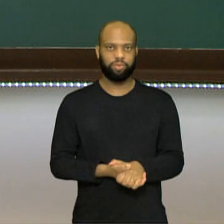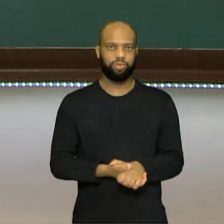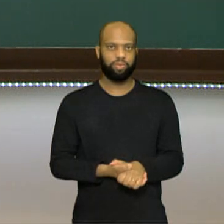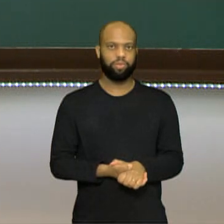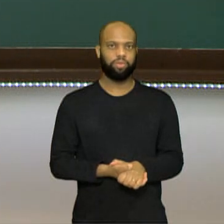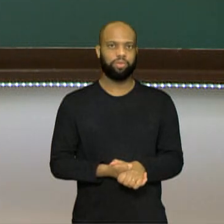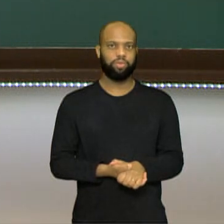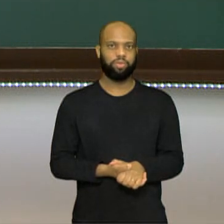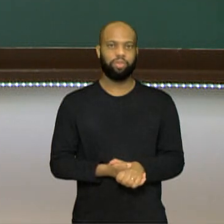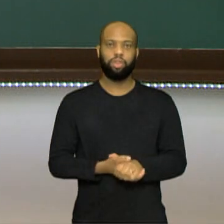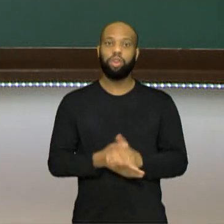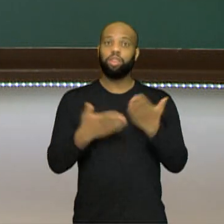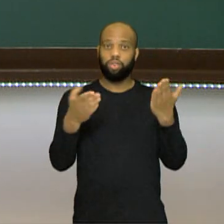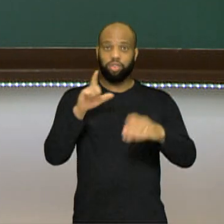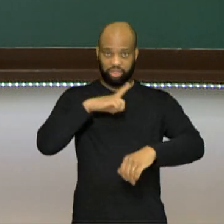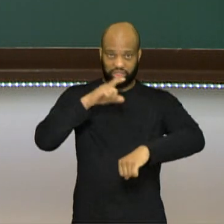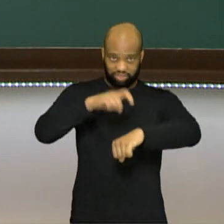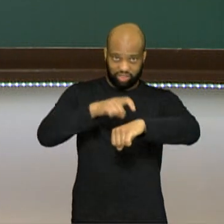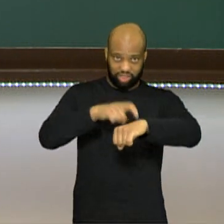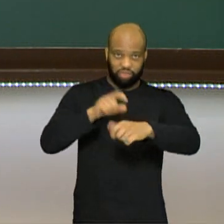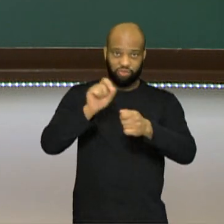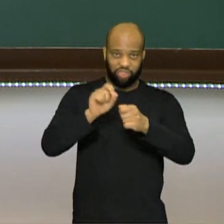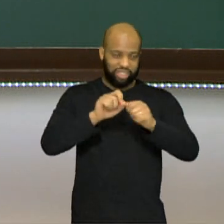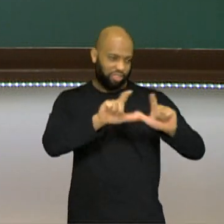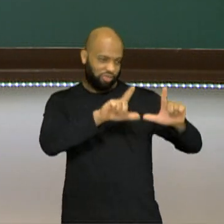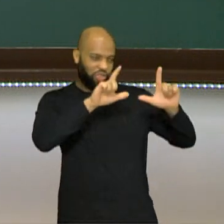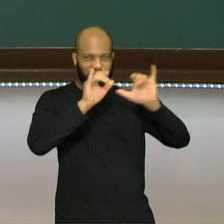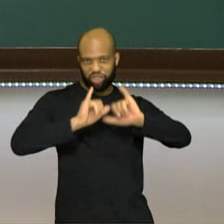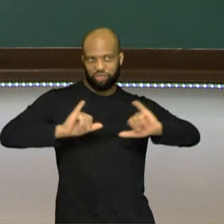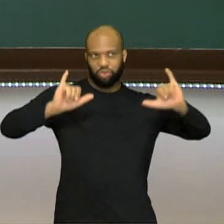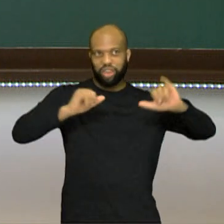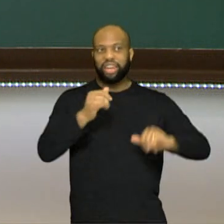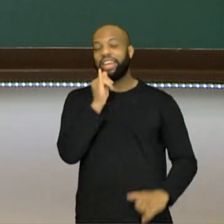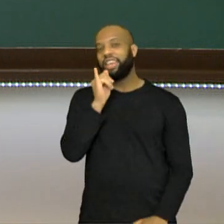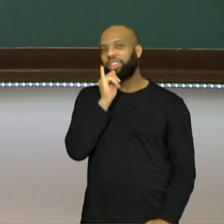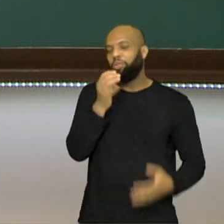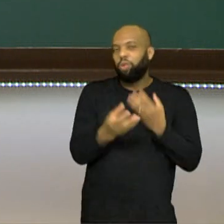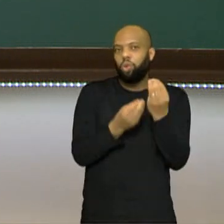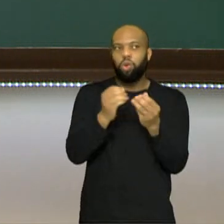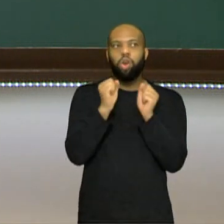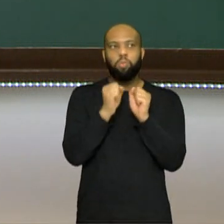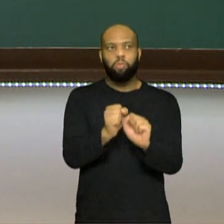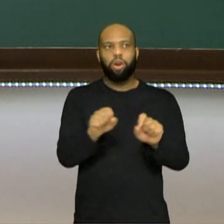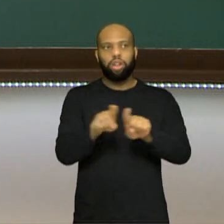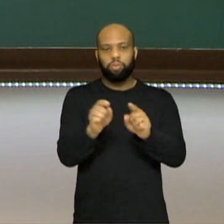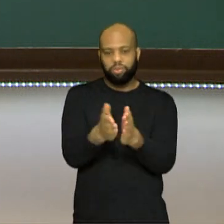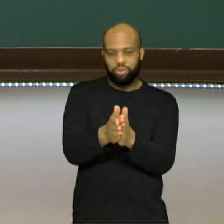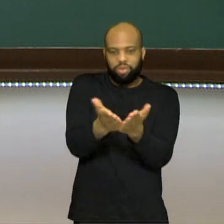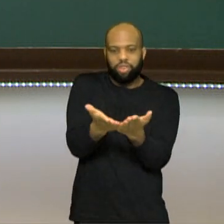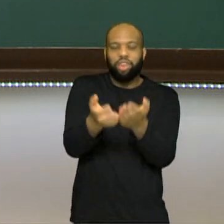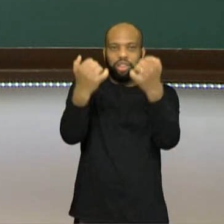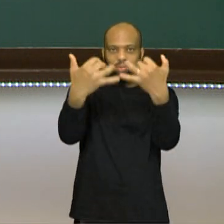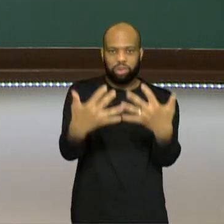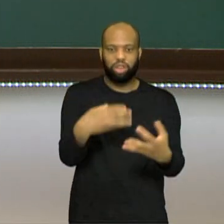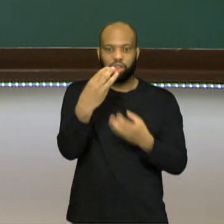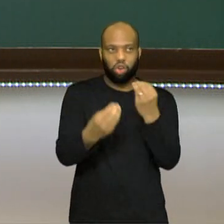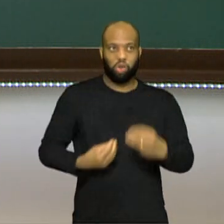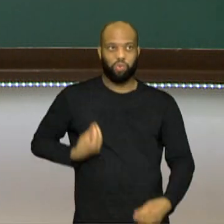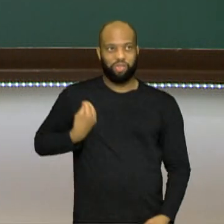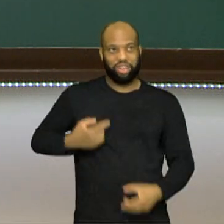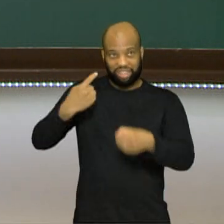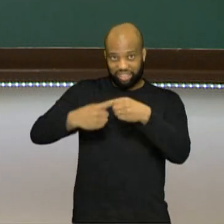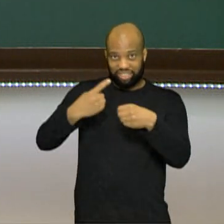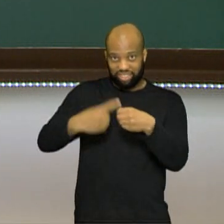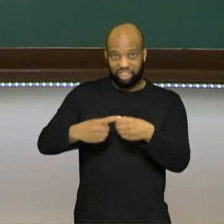Agora que vocês tiveram tempo para fazer o seu folder, né, vamos só ver um exemplo de como pode ficar. Você pode relatar que a vida em Oymyakon